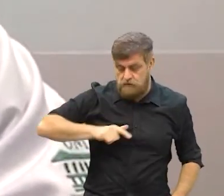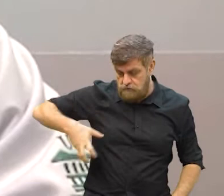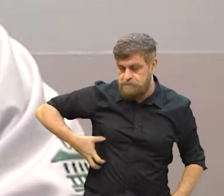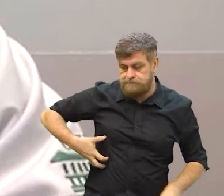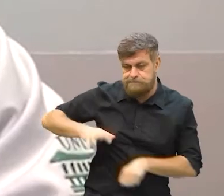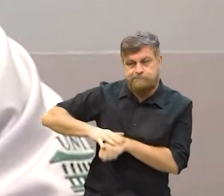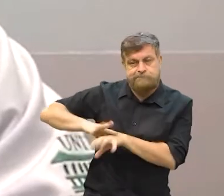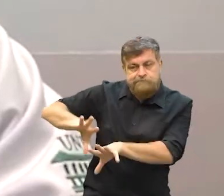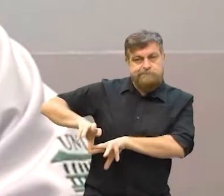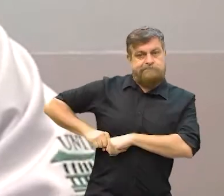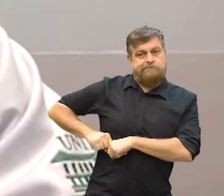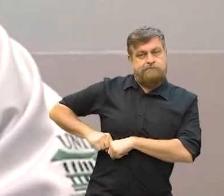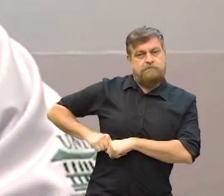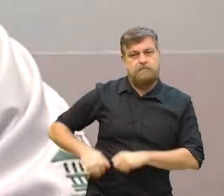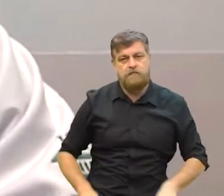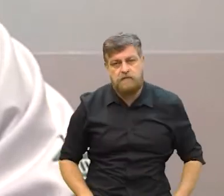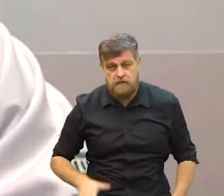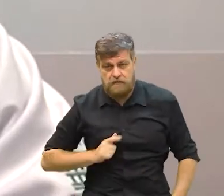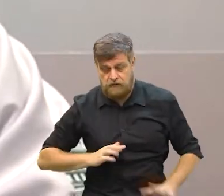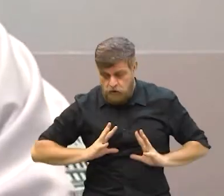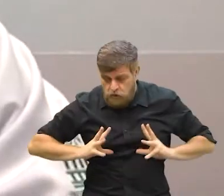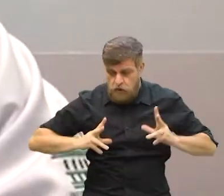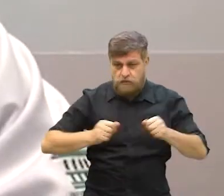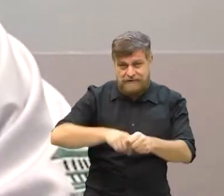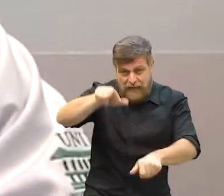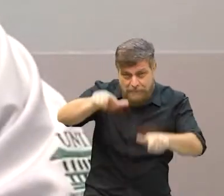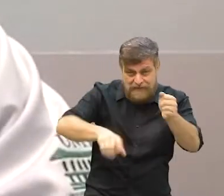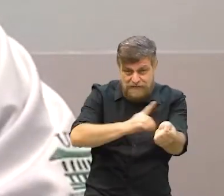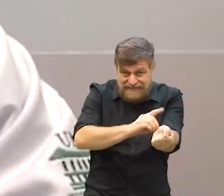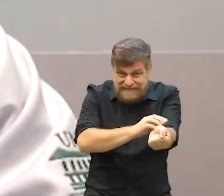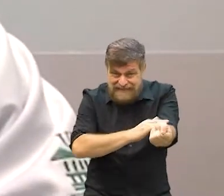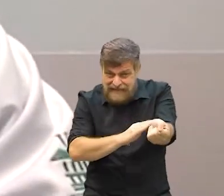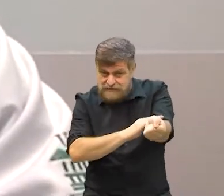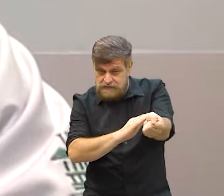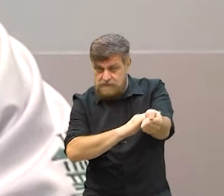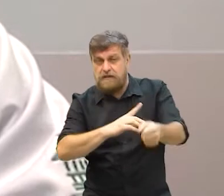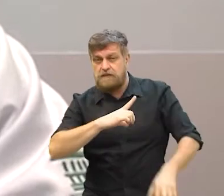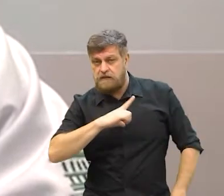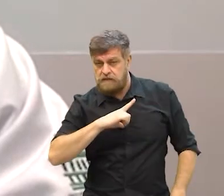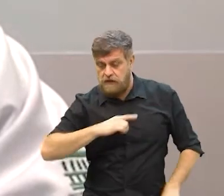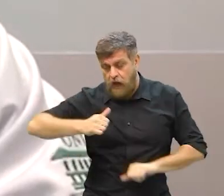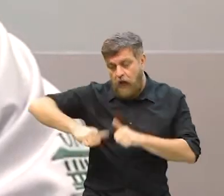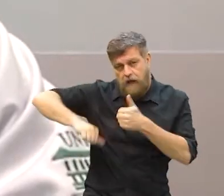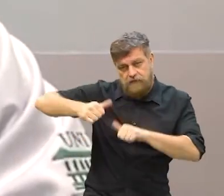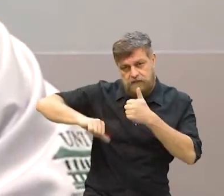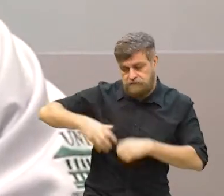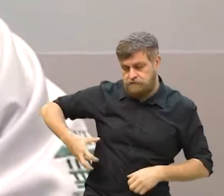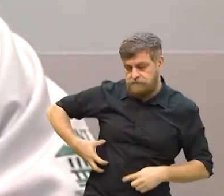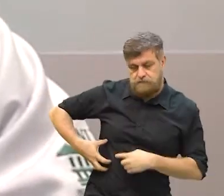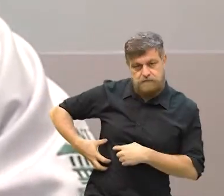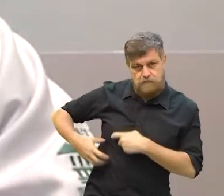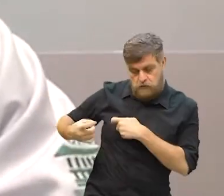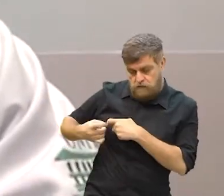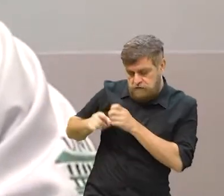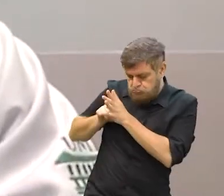de ter insuficiência renal relacionada ao diabetes. Então, todo mundo que tem diabetes, né, deve fazer uma avaliação com